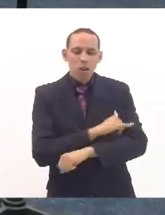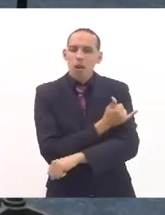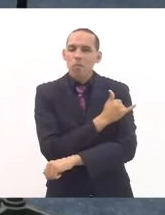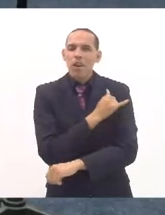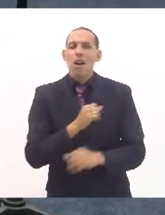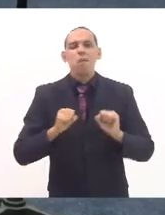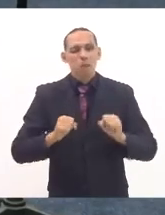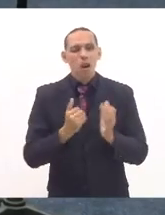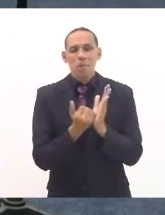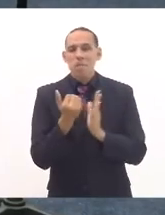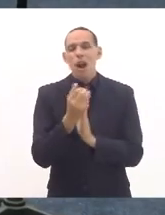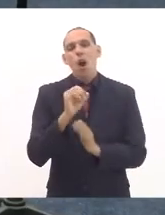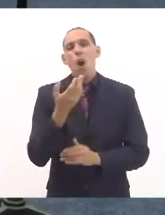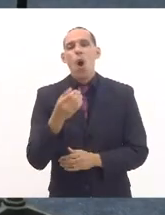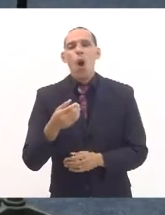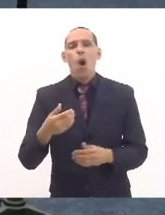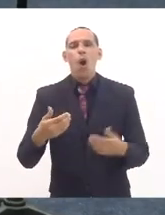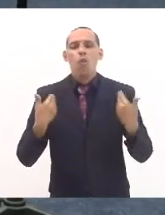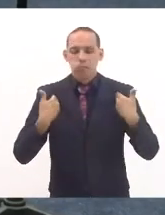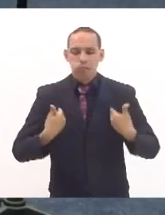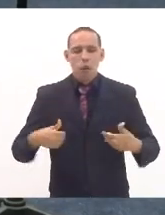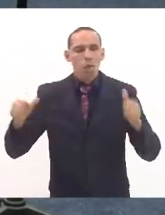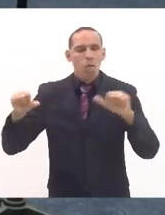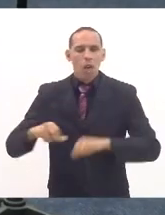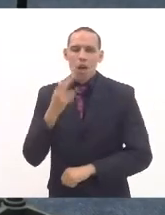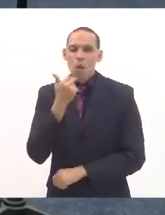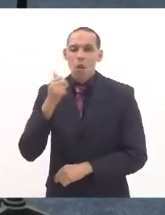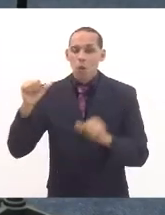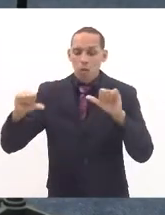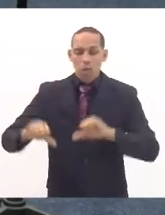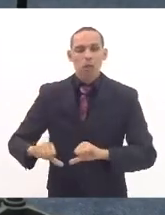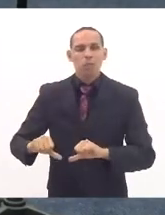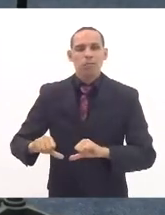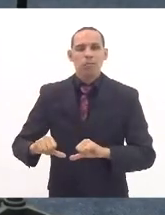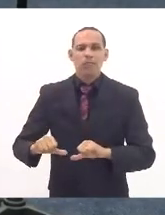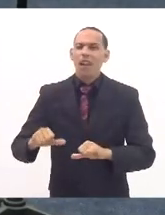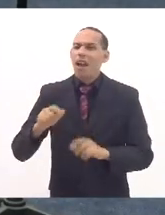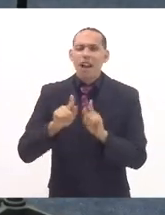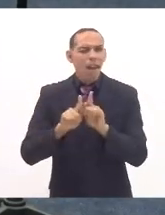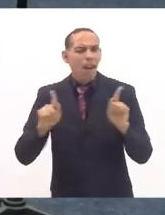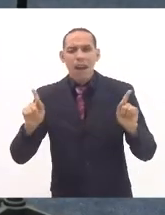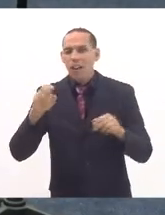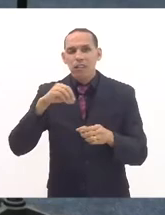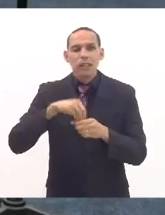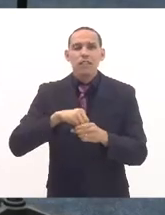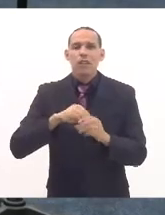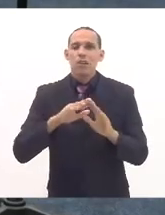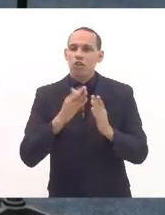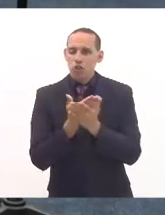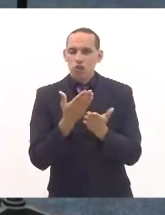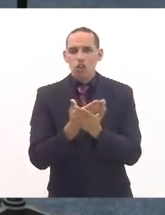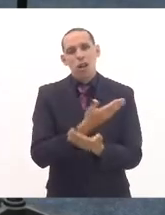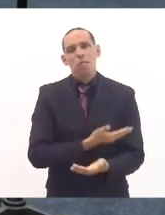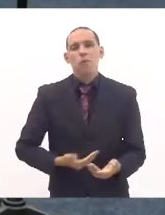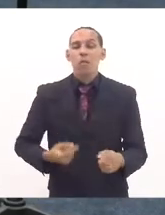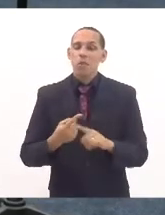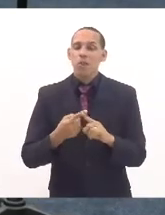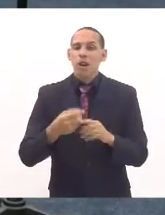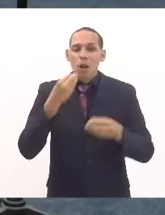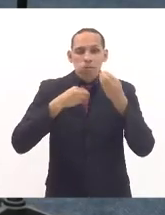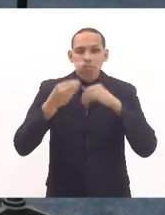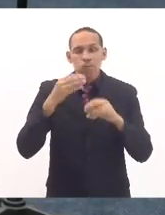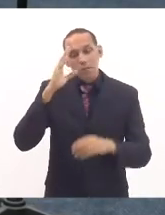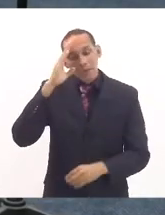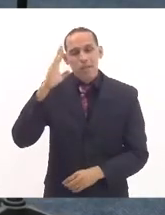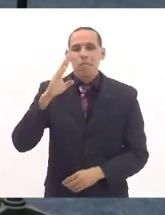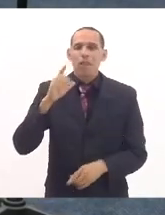e desnutridos. Isso é muito grave na escola pública, onde é a principal fonte de alimentação da criança, mas também é muito